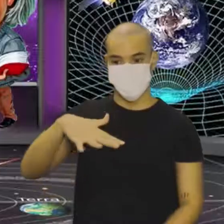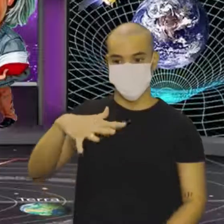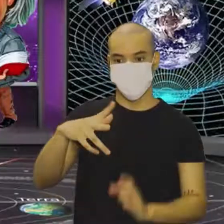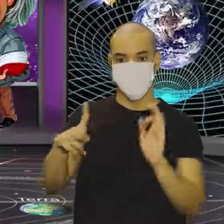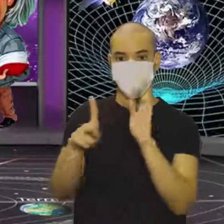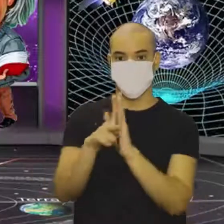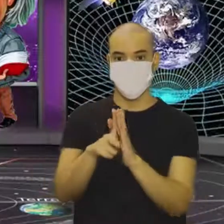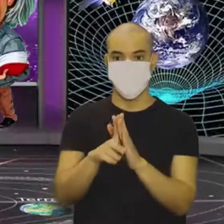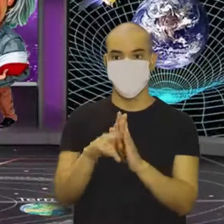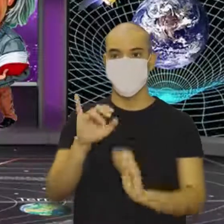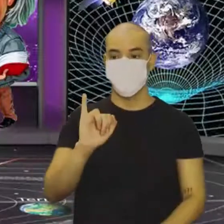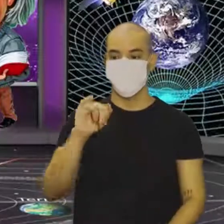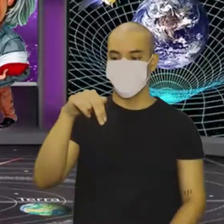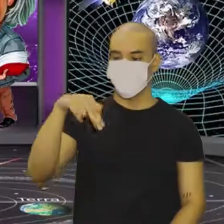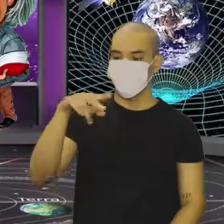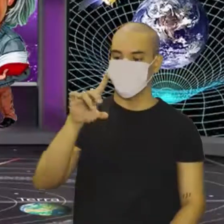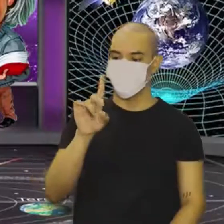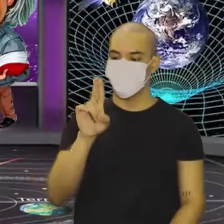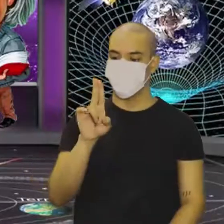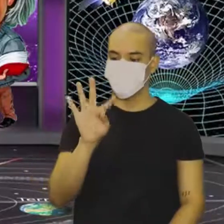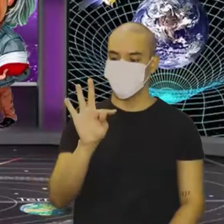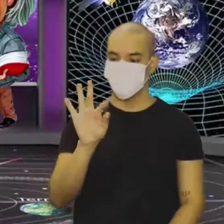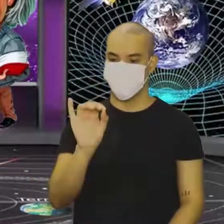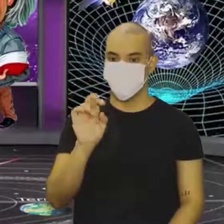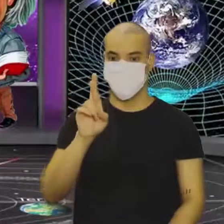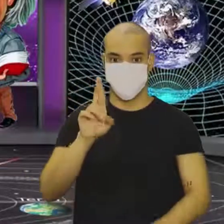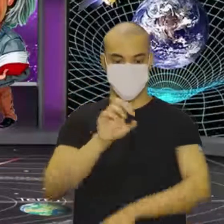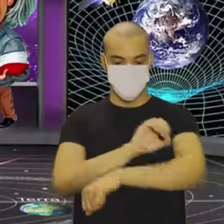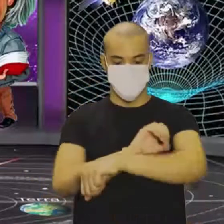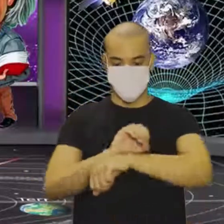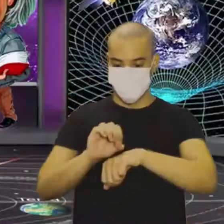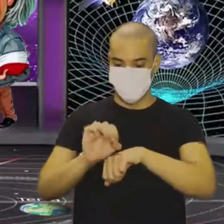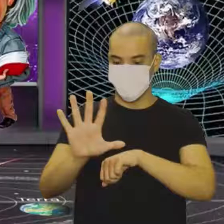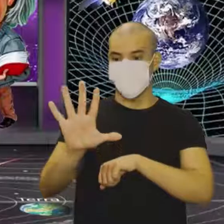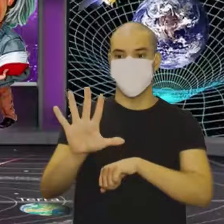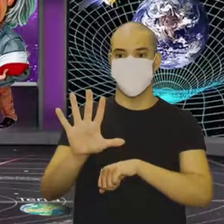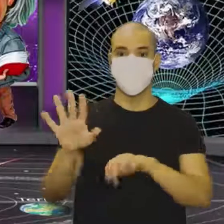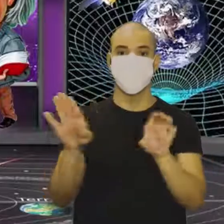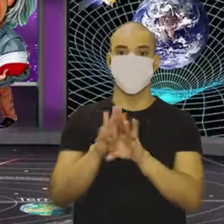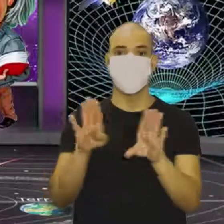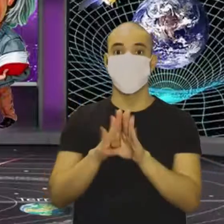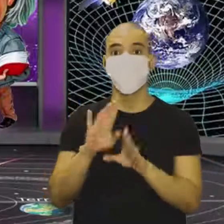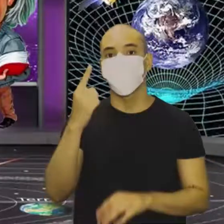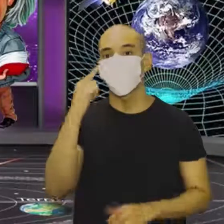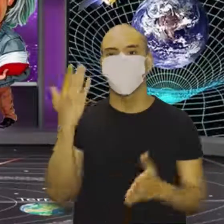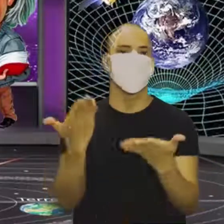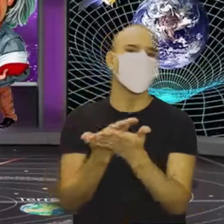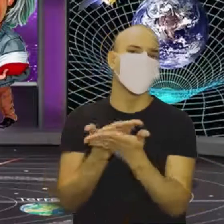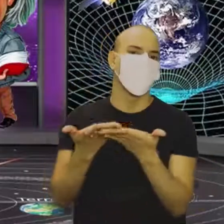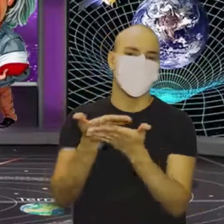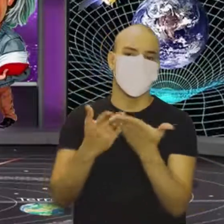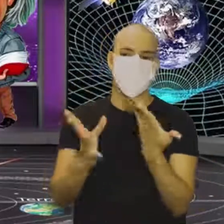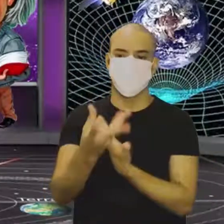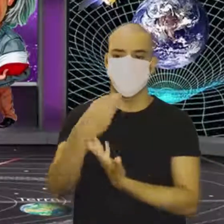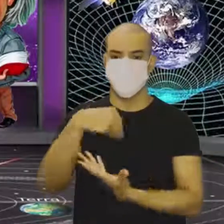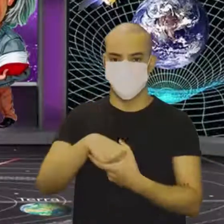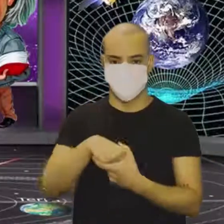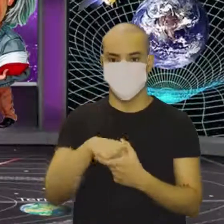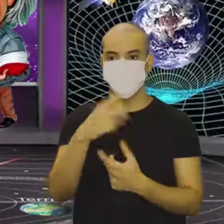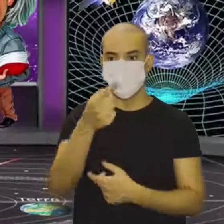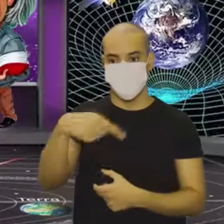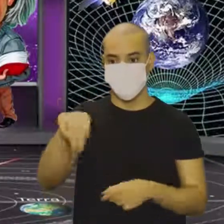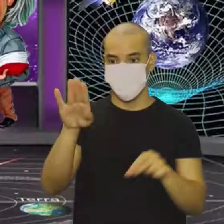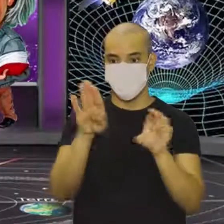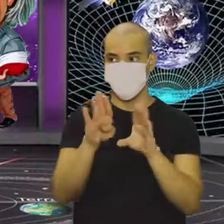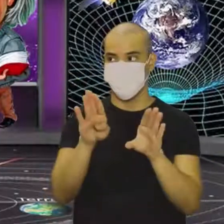de indutor, ok? Então vamos definir indutor e vamos ver algumas aplicações e vocês vão ver